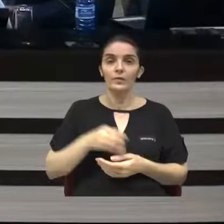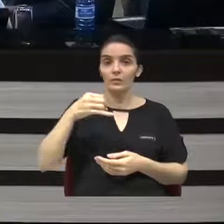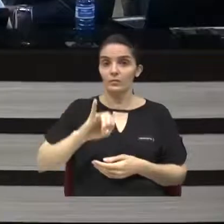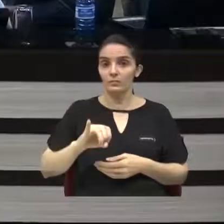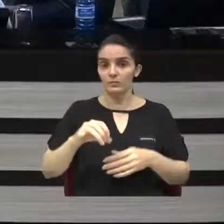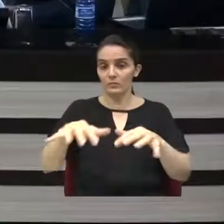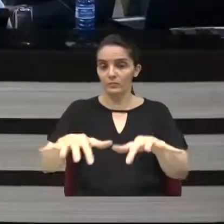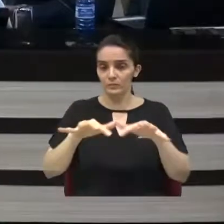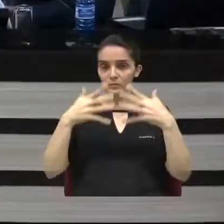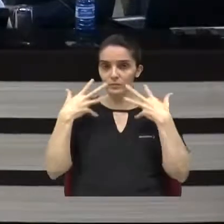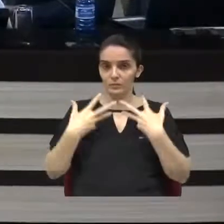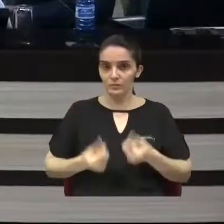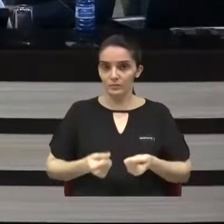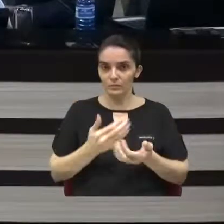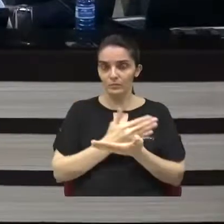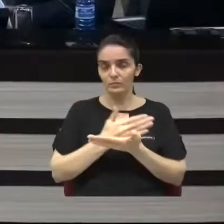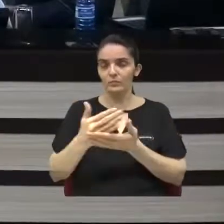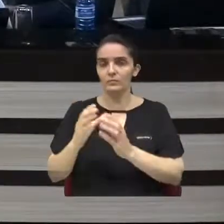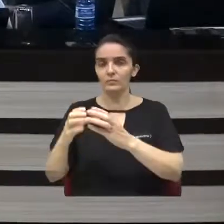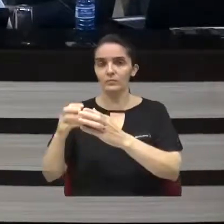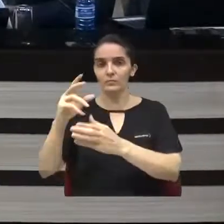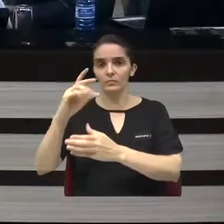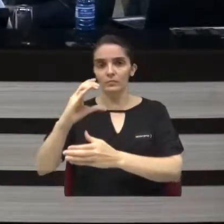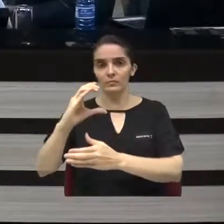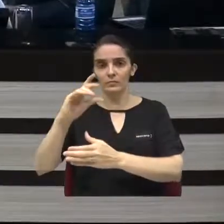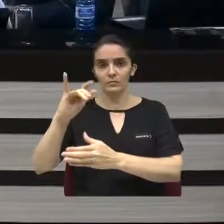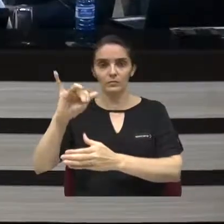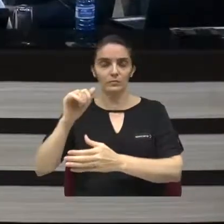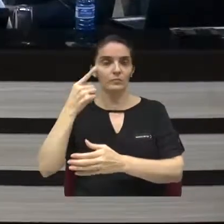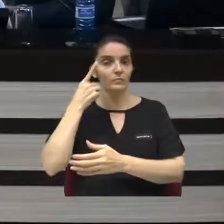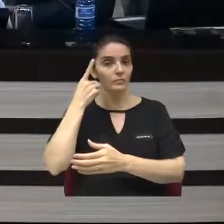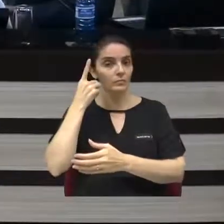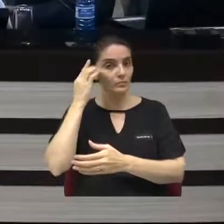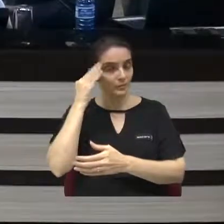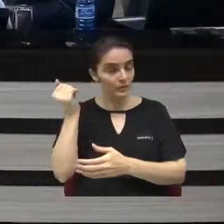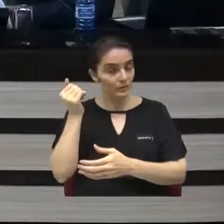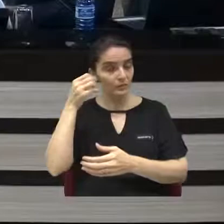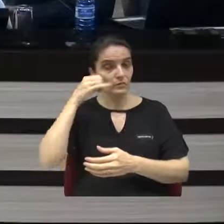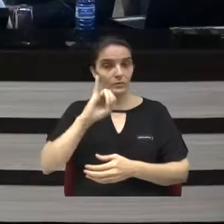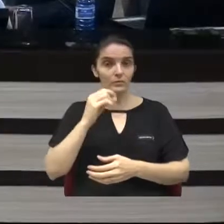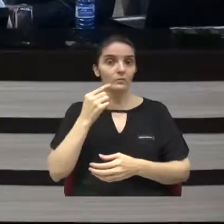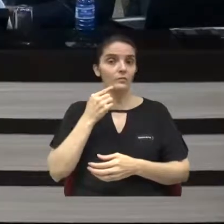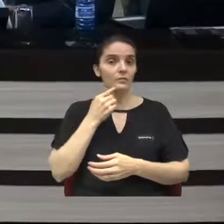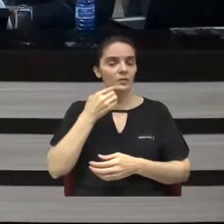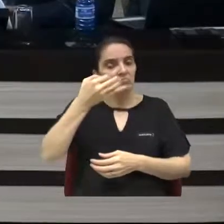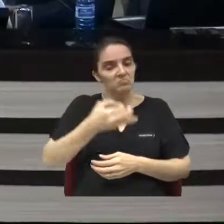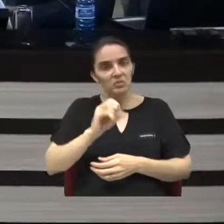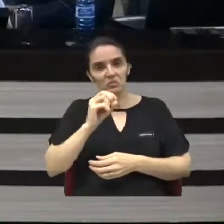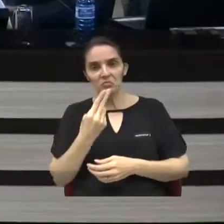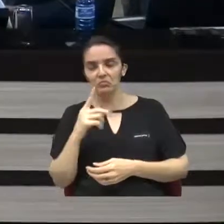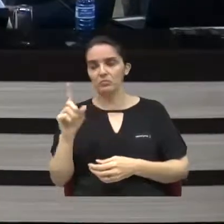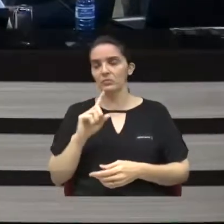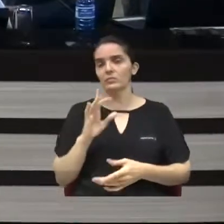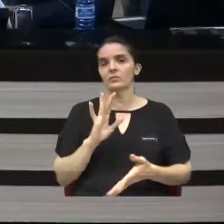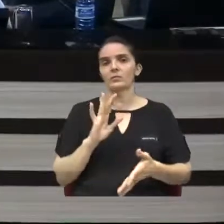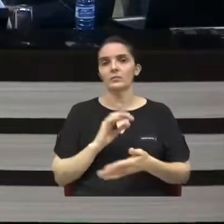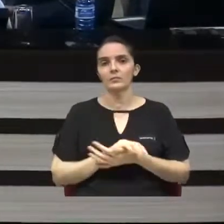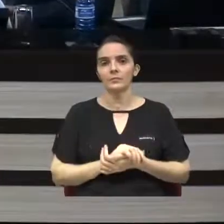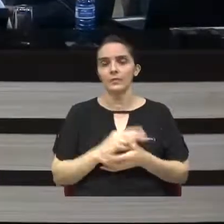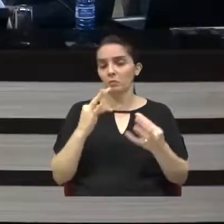instaurada a comissão processante para apurar a conduta do vereador Cleiton Aparecido da Silva em face dos fatos aqui